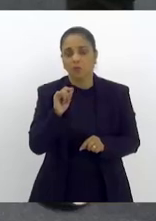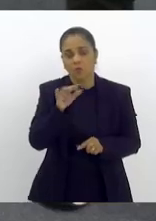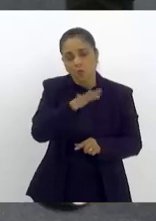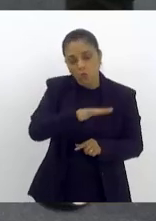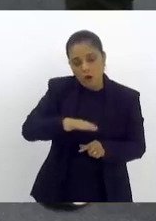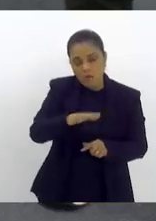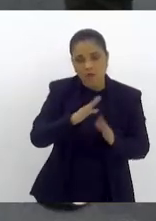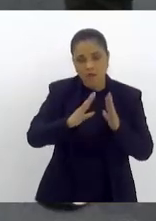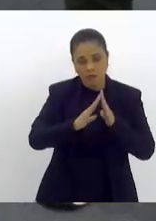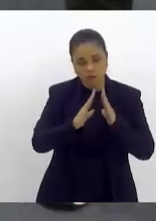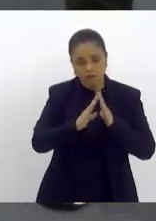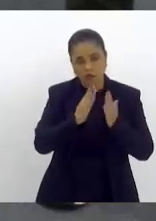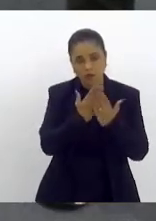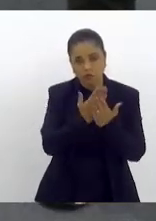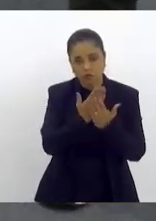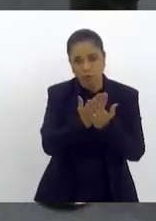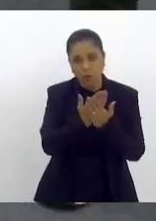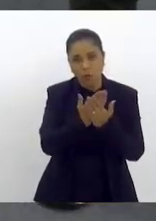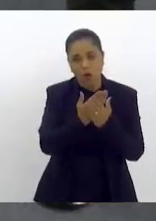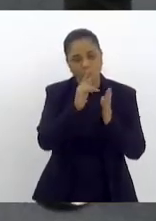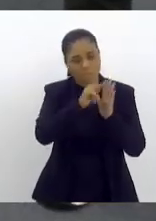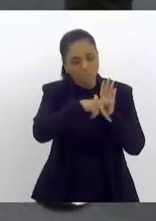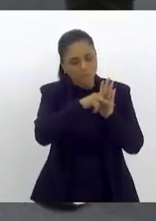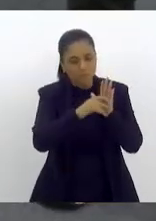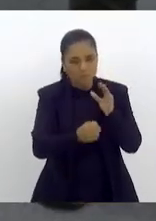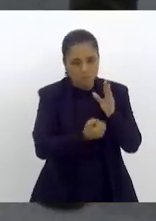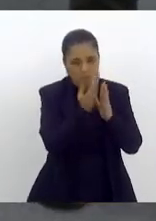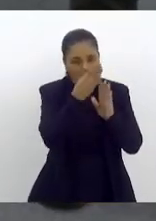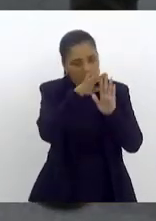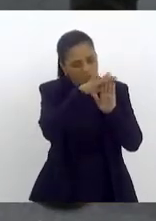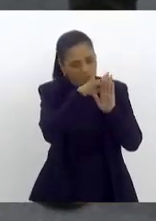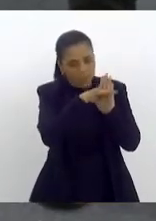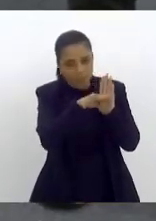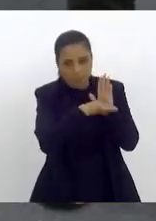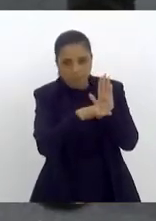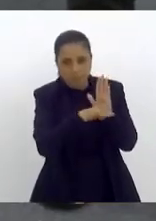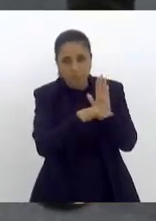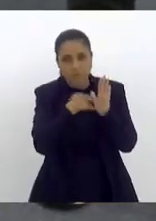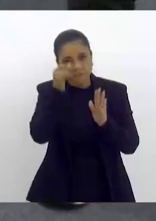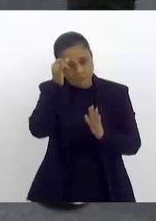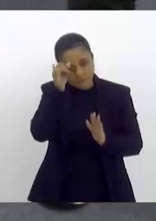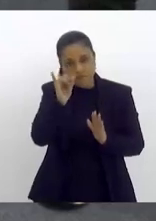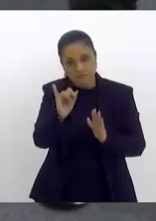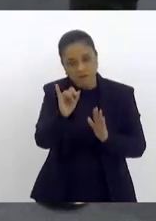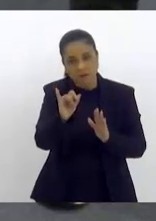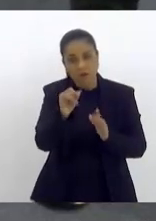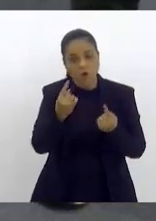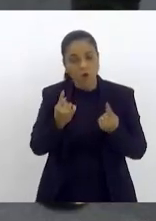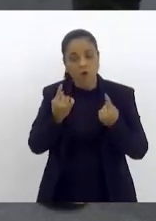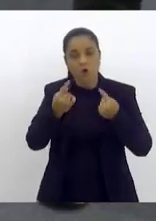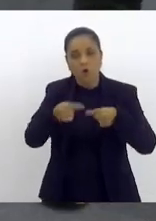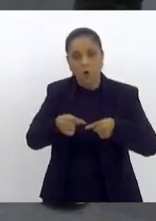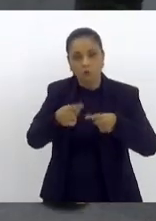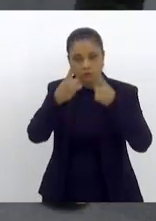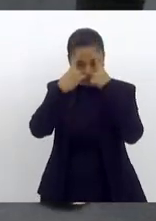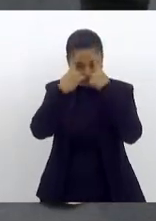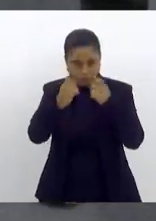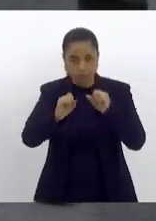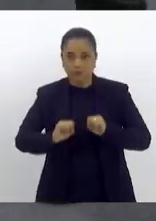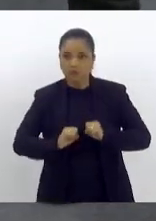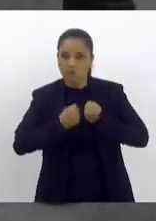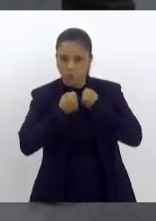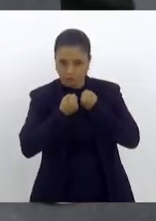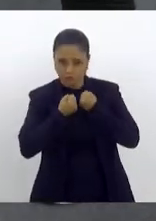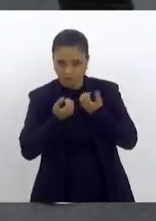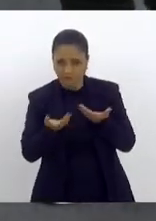escolar, pela construção de um programa de educação que combata a promoção de ódio e as cisões. Era isso que eu